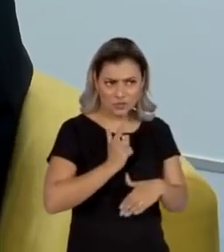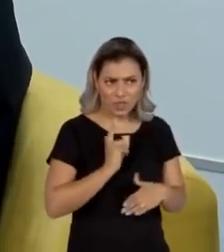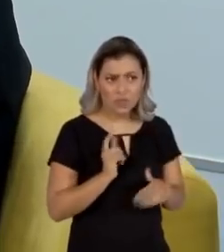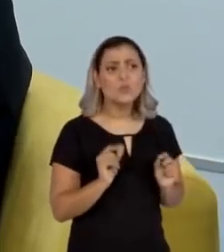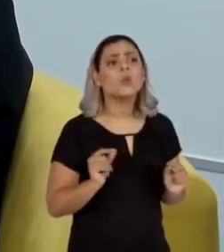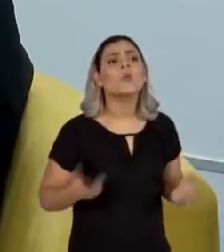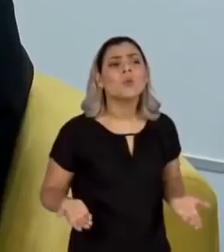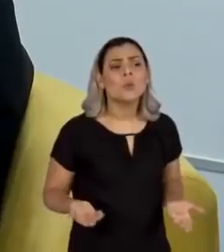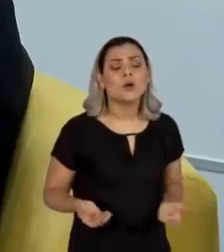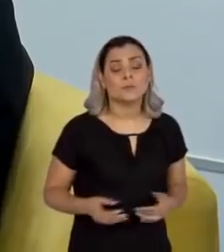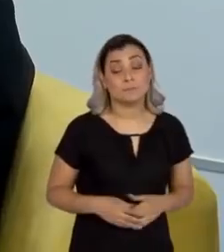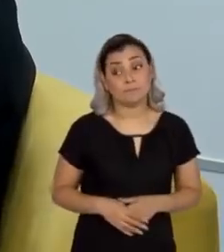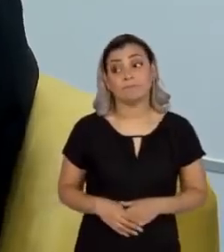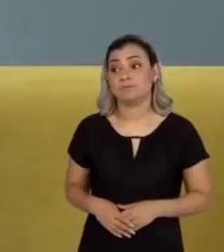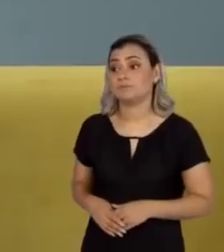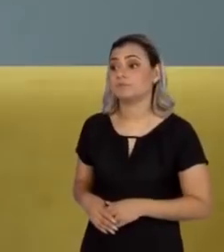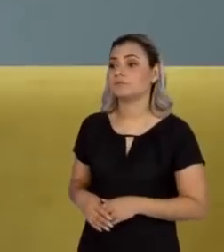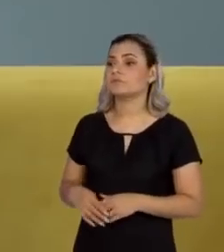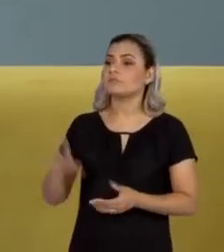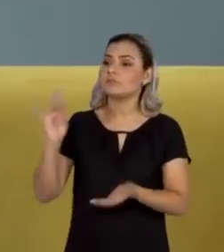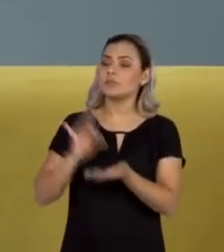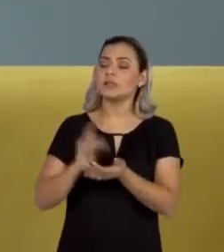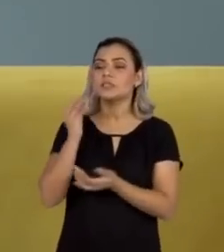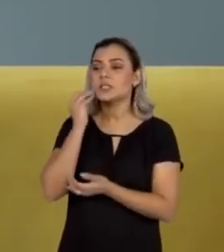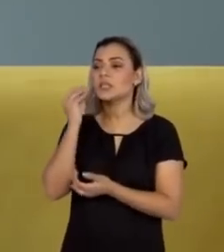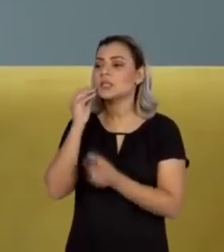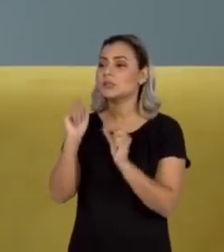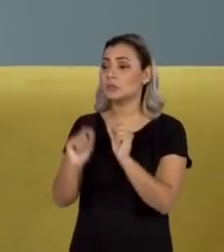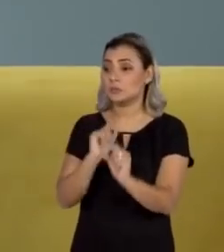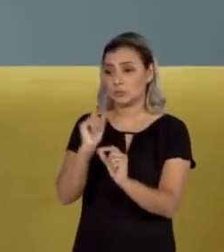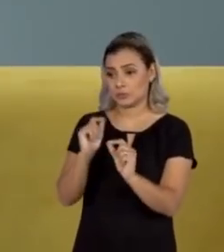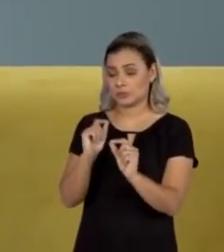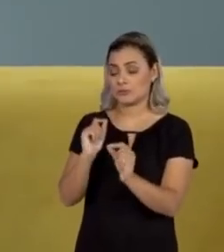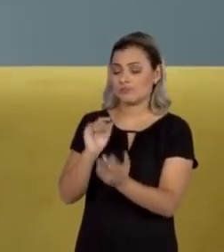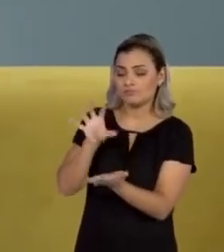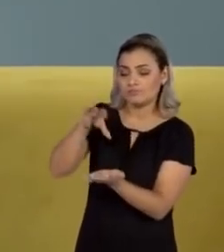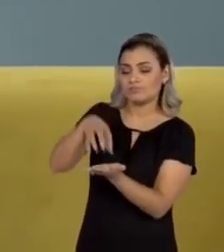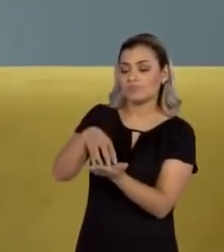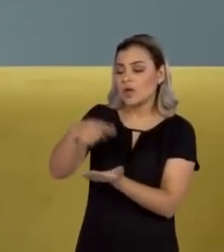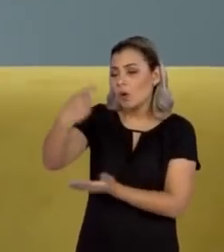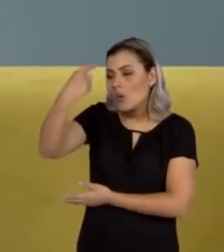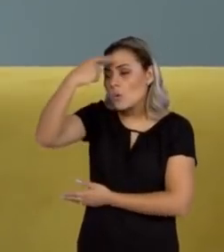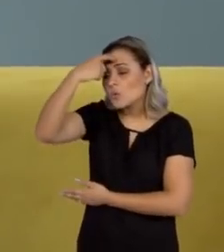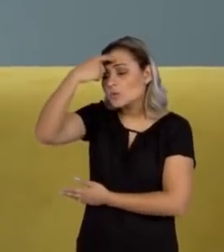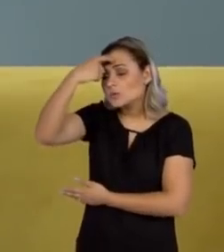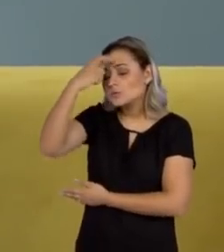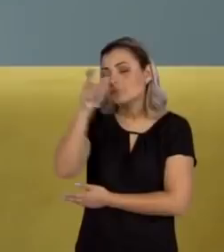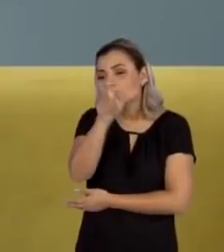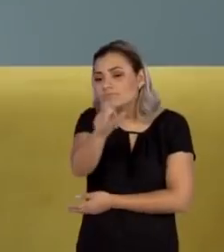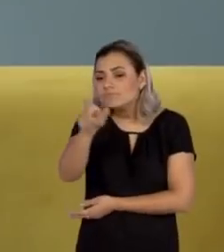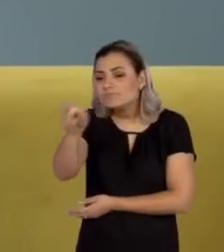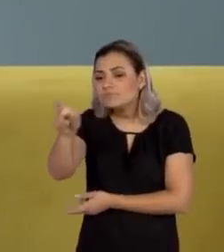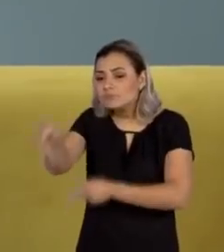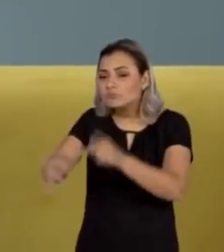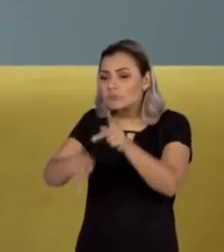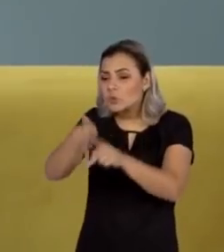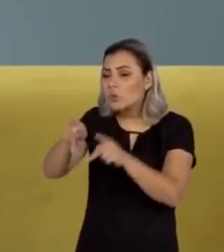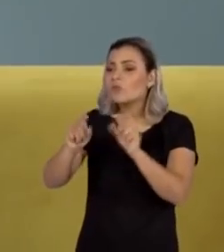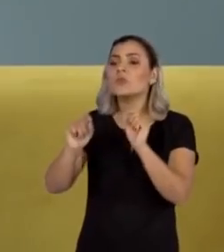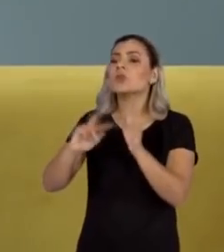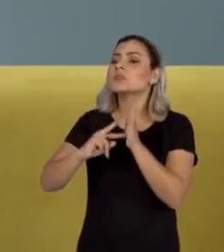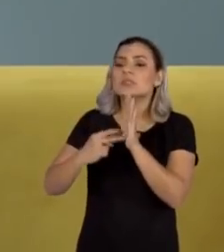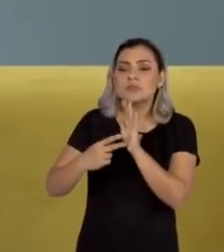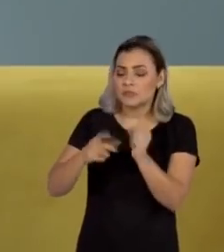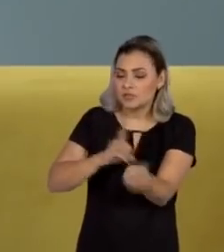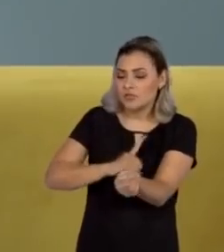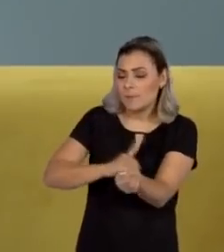política? Na verdade, ela tenta institucionalizar a conscientização da nossa população sobre o que é